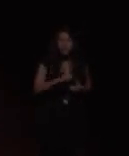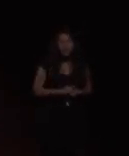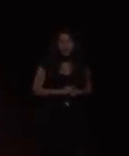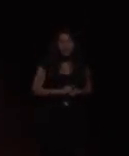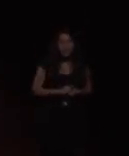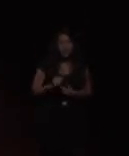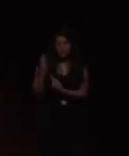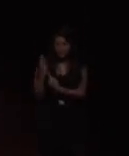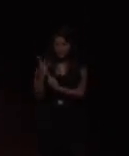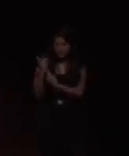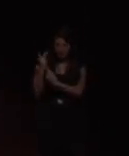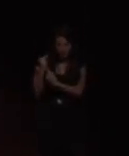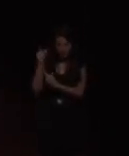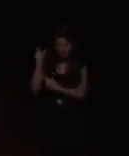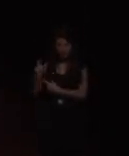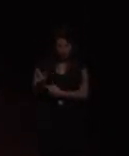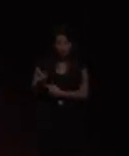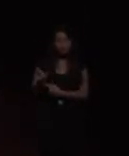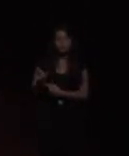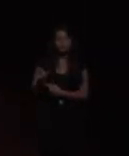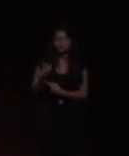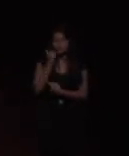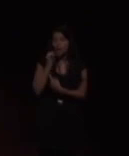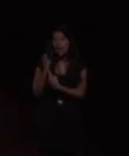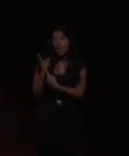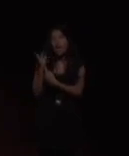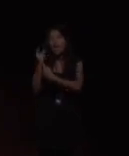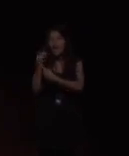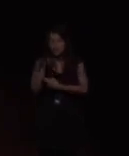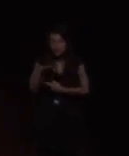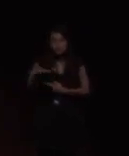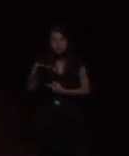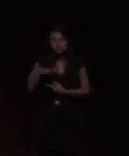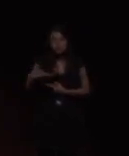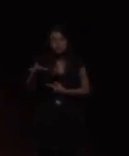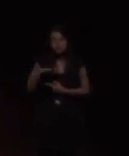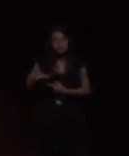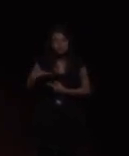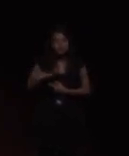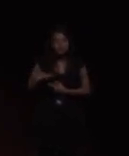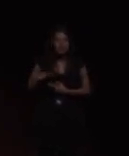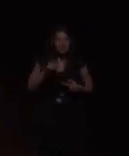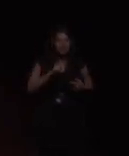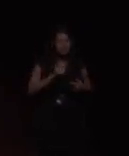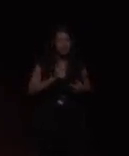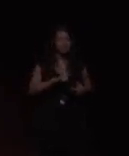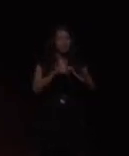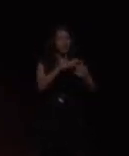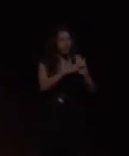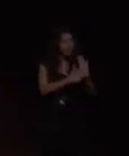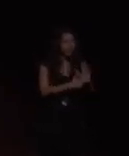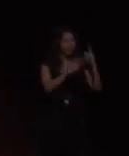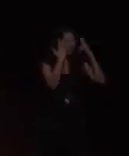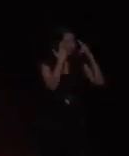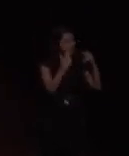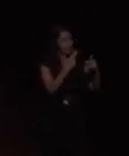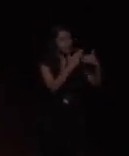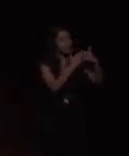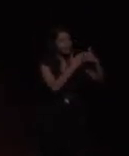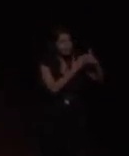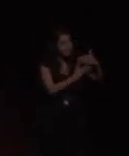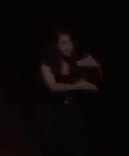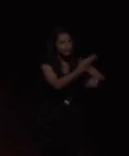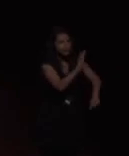dito pela Estela, o lugar da arte, que é este lugar de ruptura com o habitual, de certa forma,